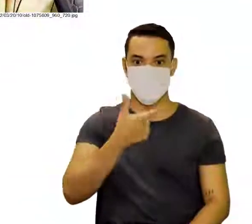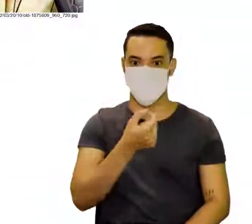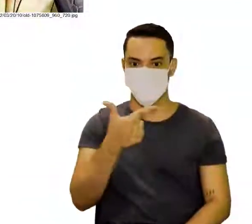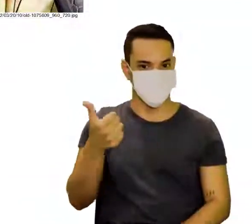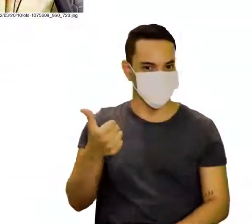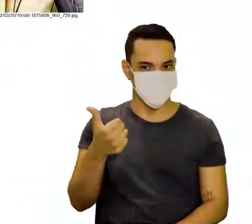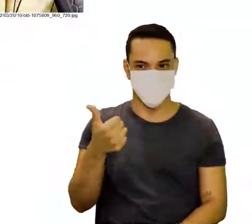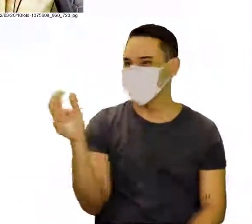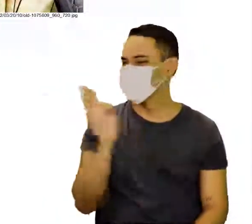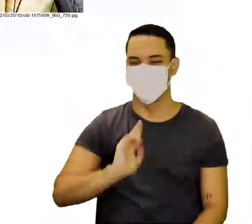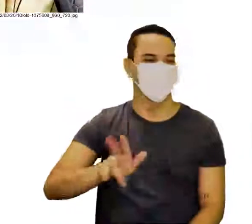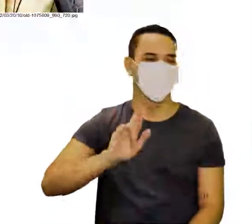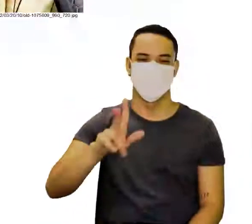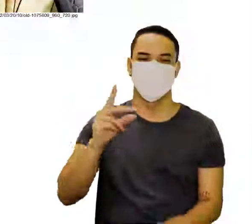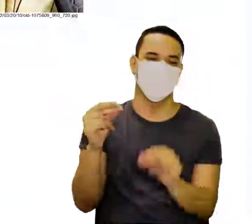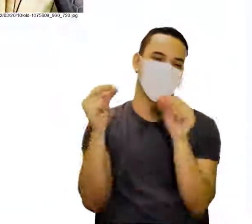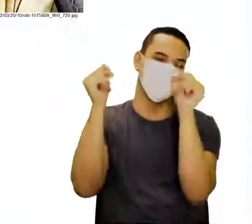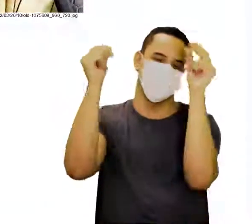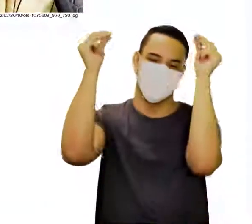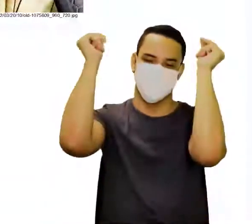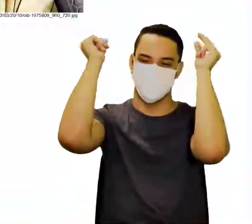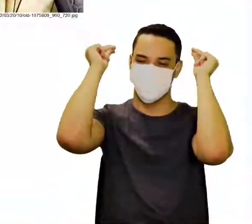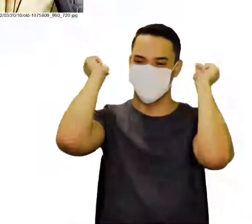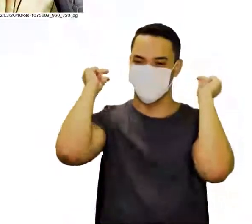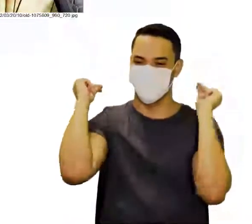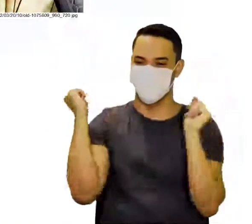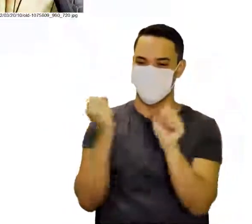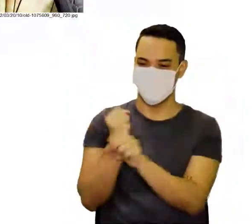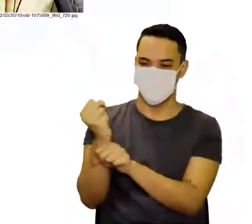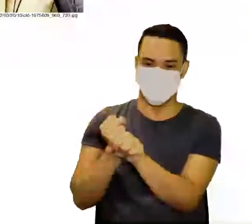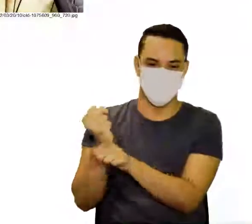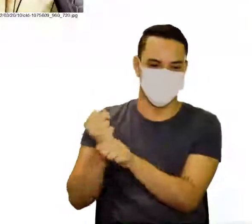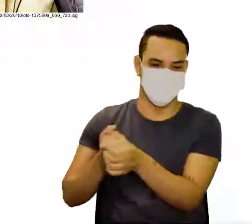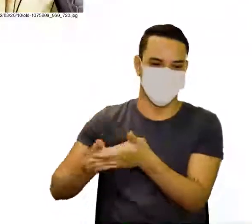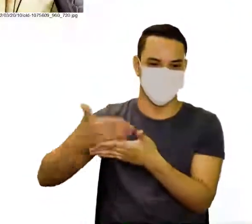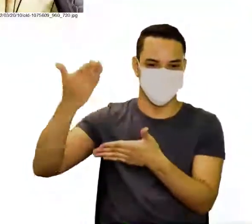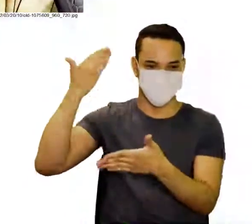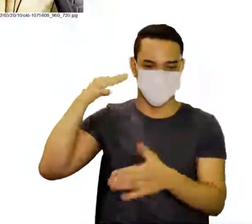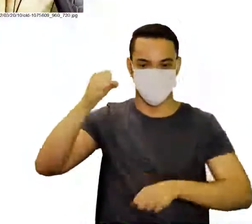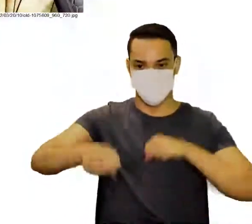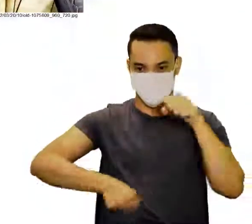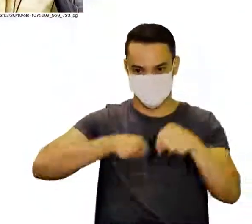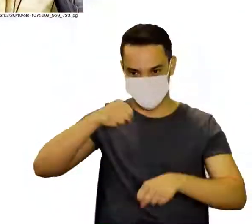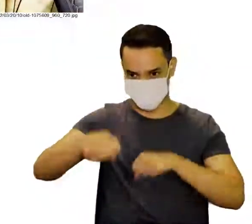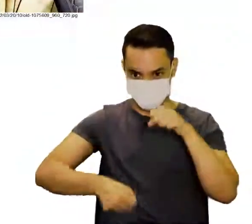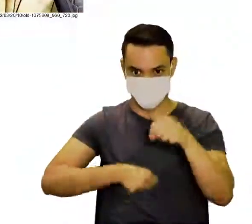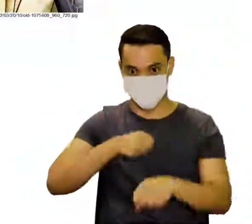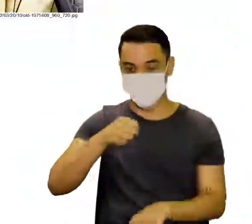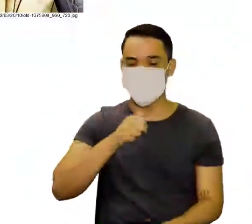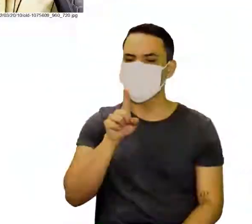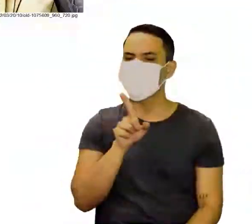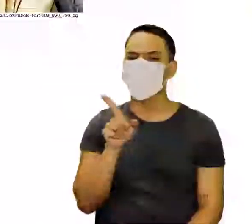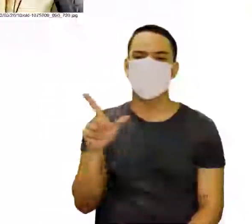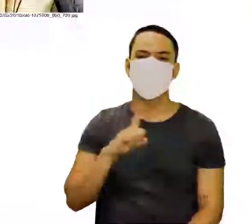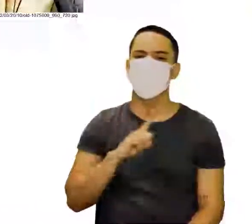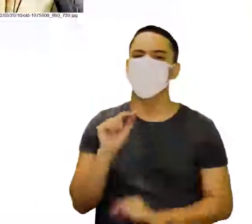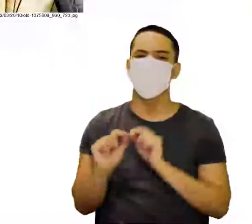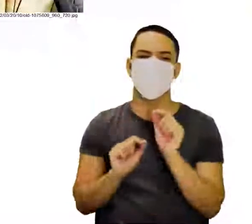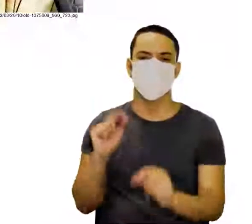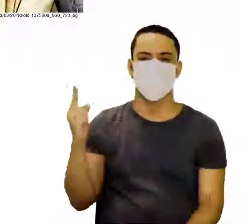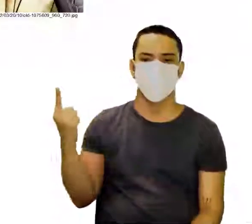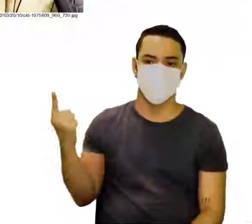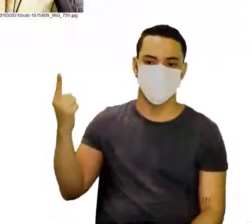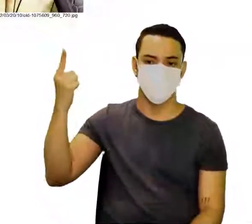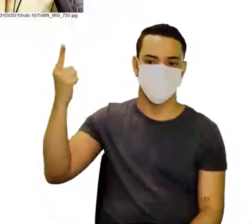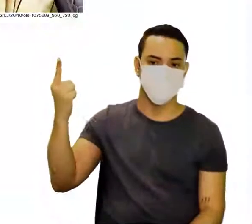né? É uma bicicleta aqui bem antiga, tá, pessoal? E aqui nessa bicicleta tem